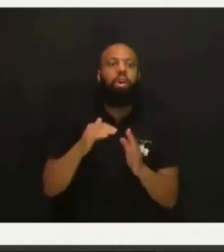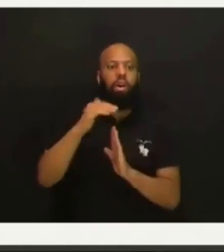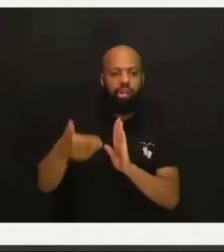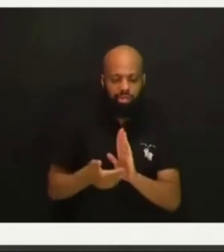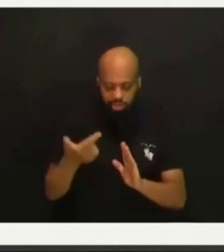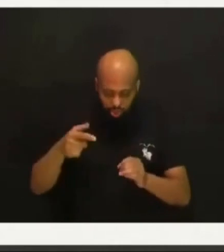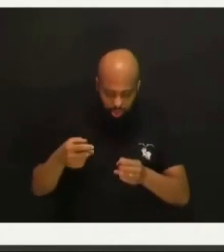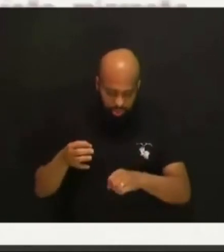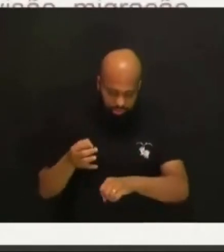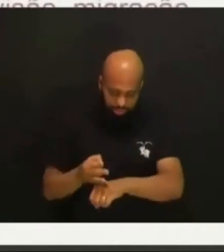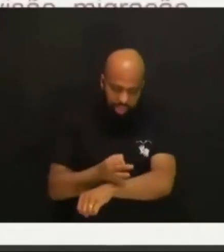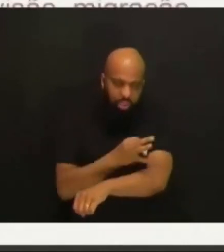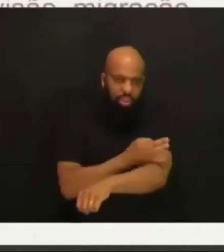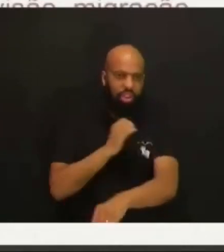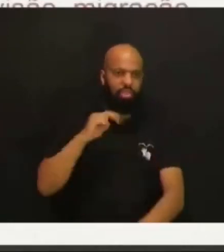organismo.